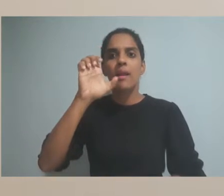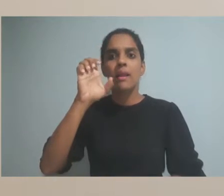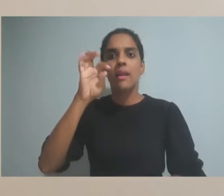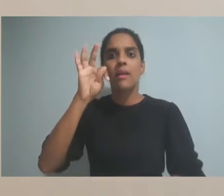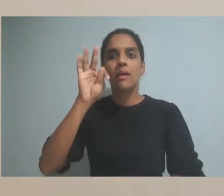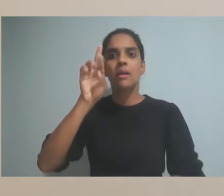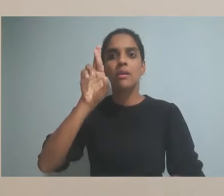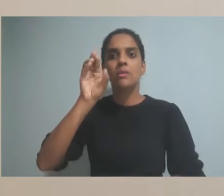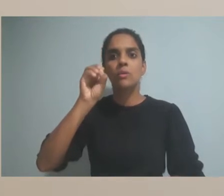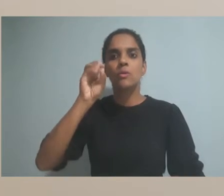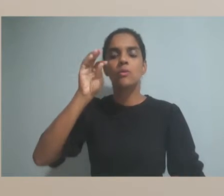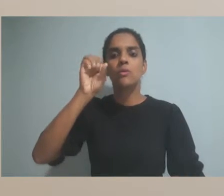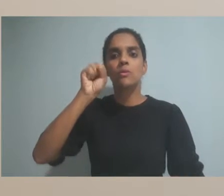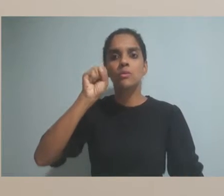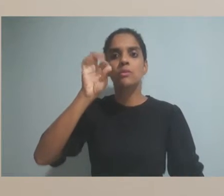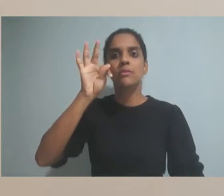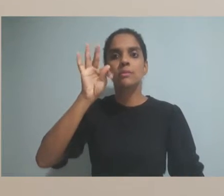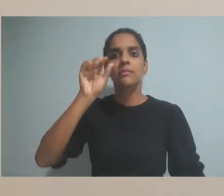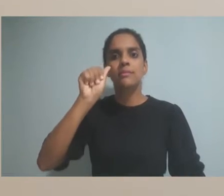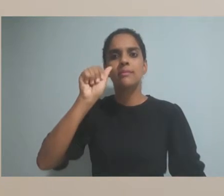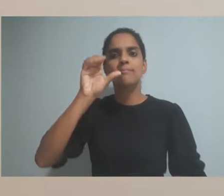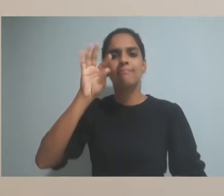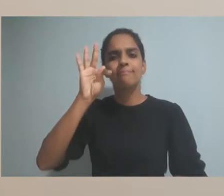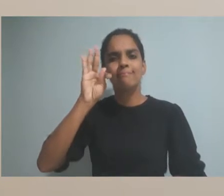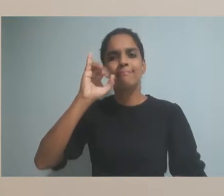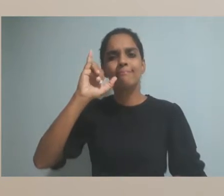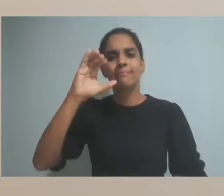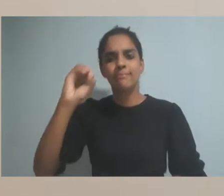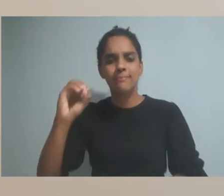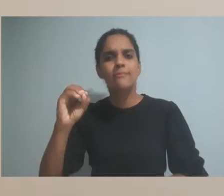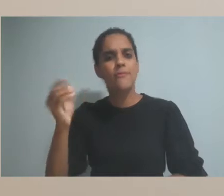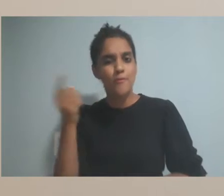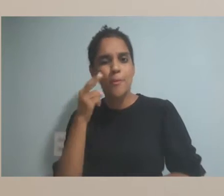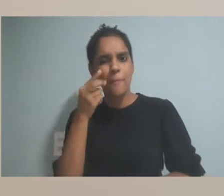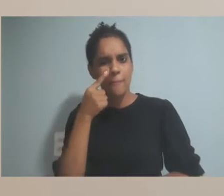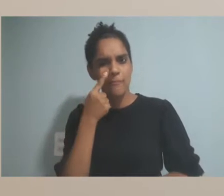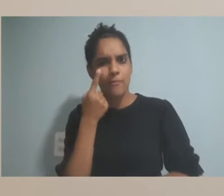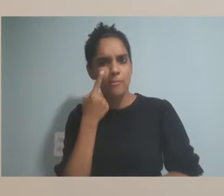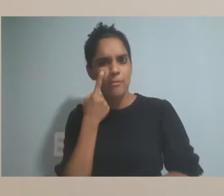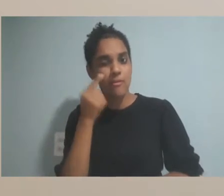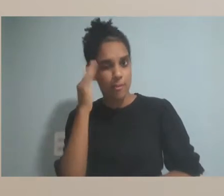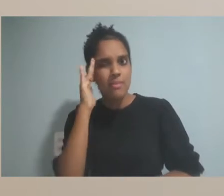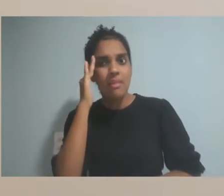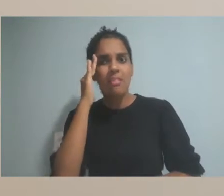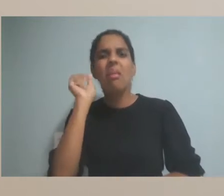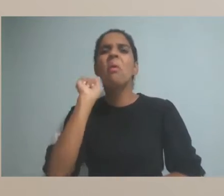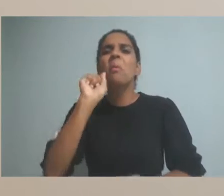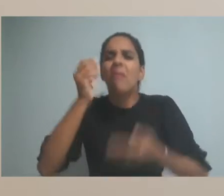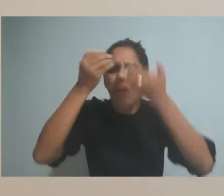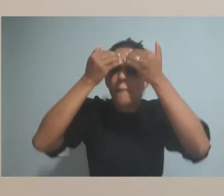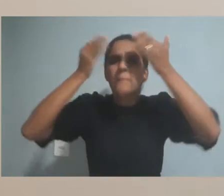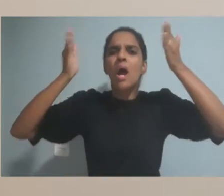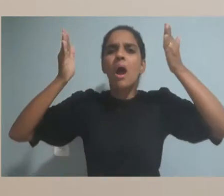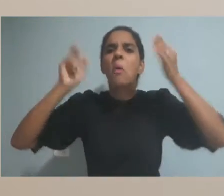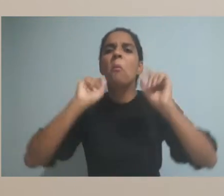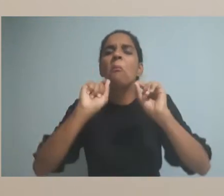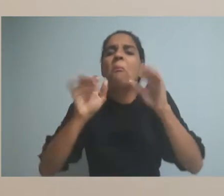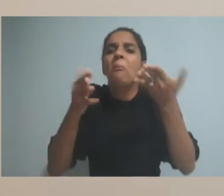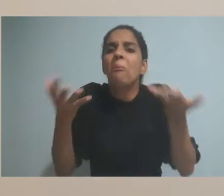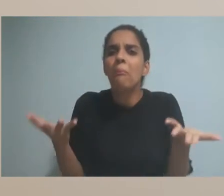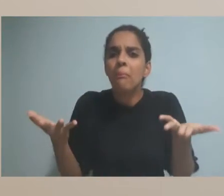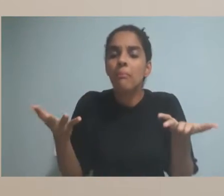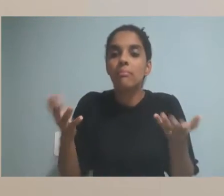para detectar o excesso de cargas elétricas em um corpo. Mas para isso, vamos entender um pouco sobre o que